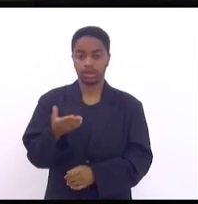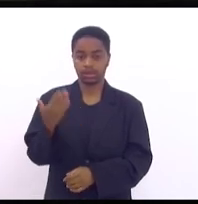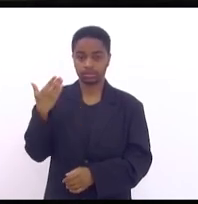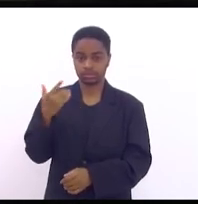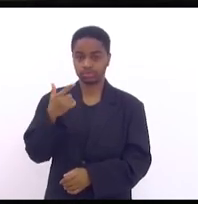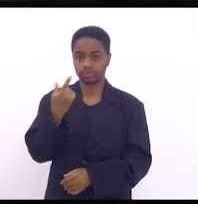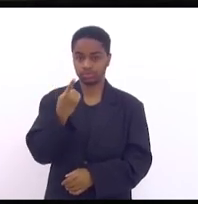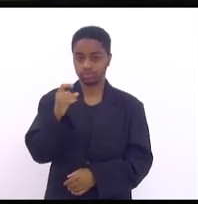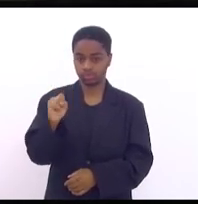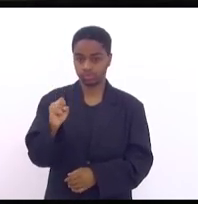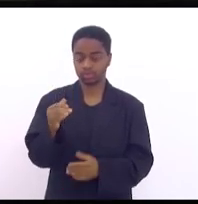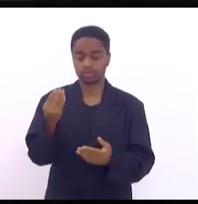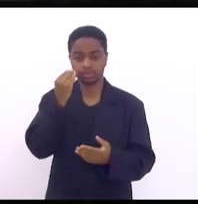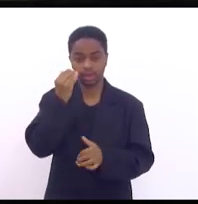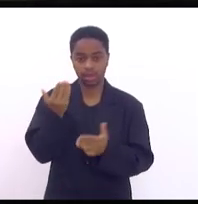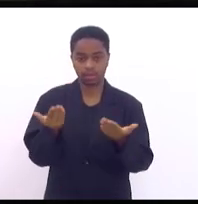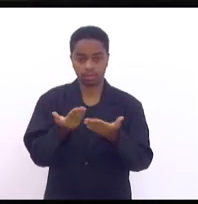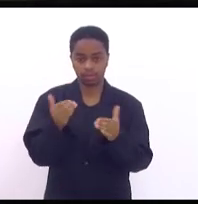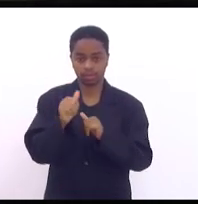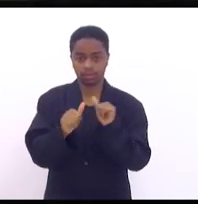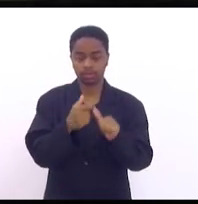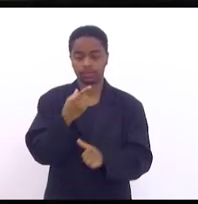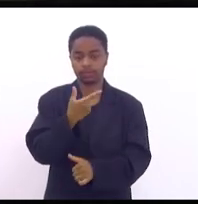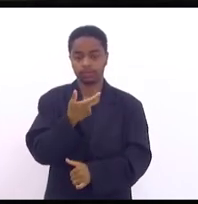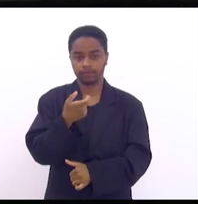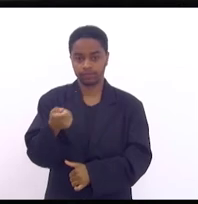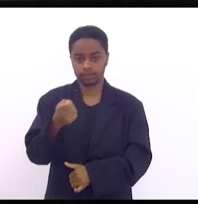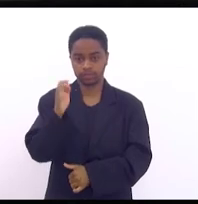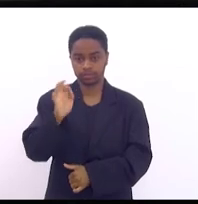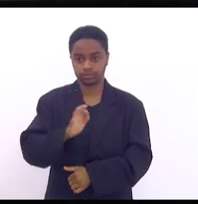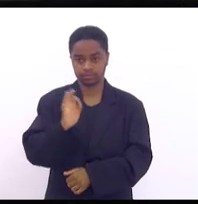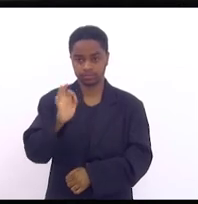18% para 20%. E